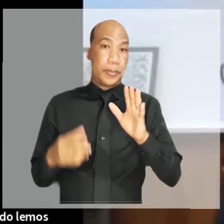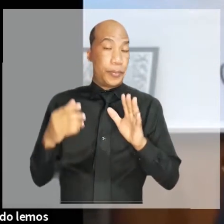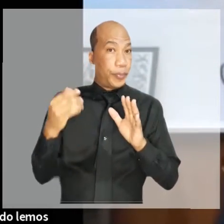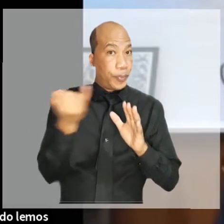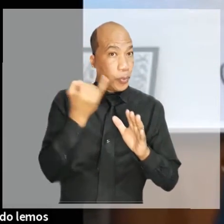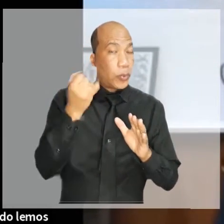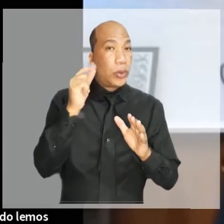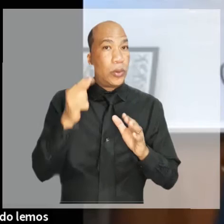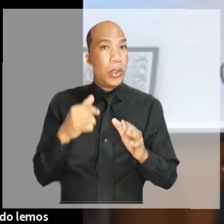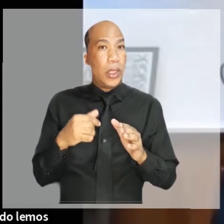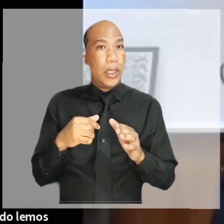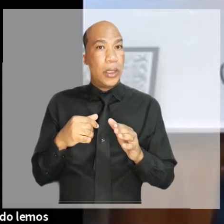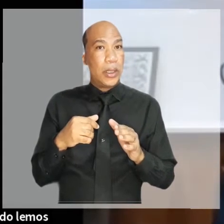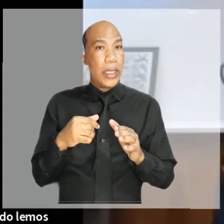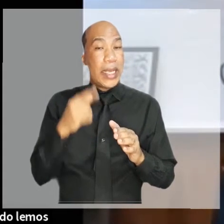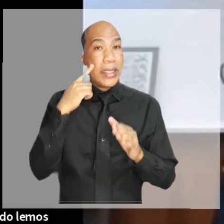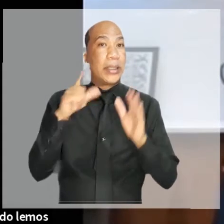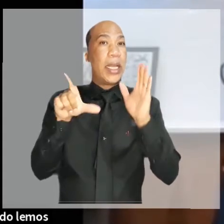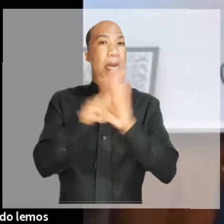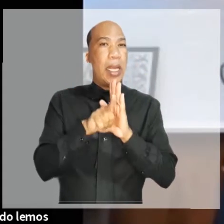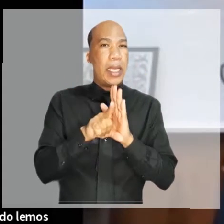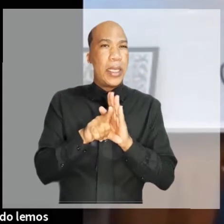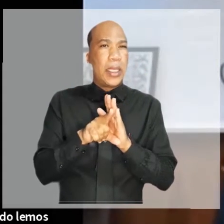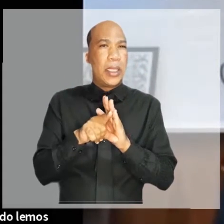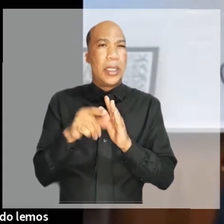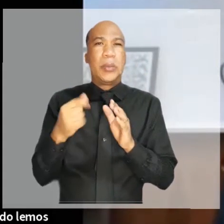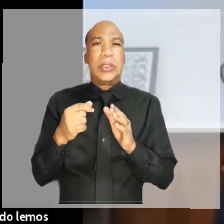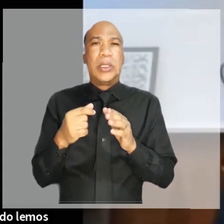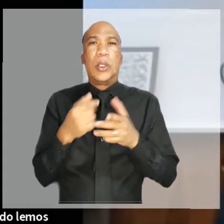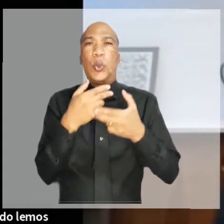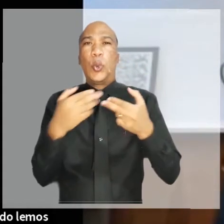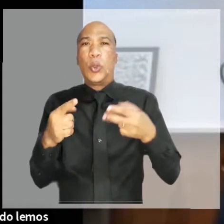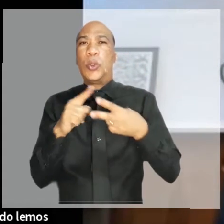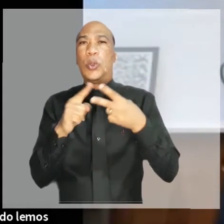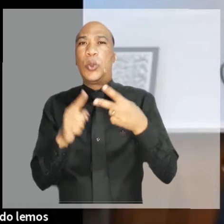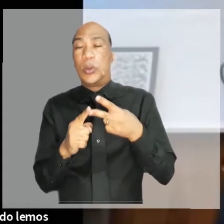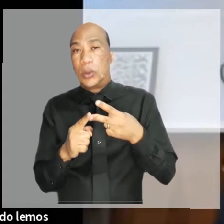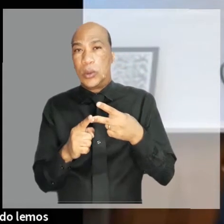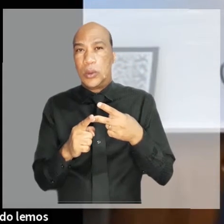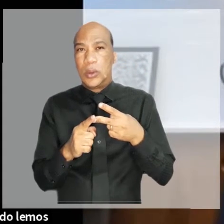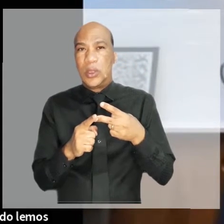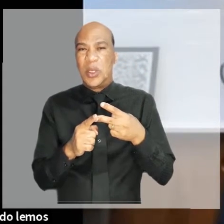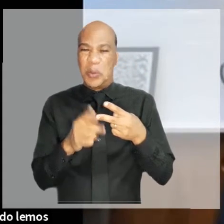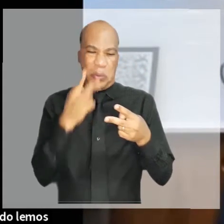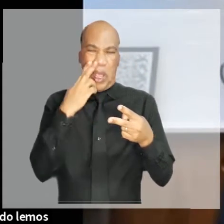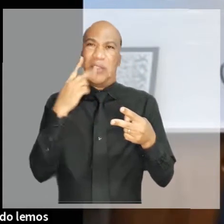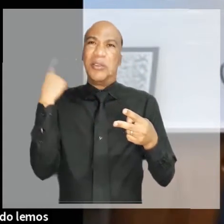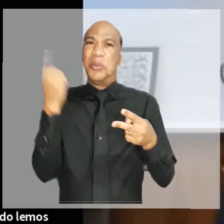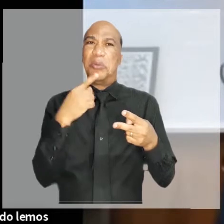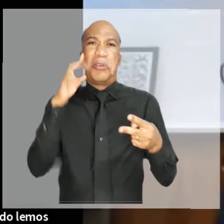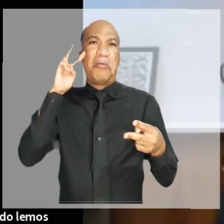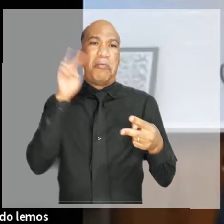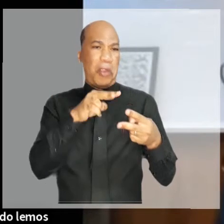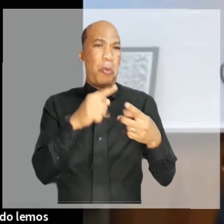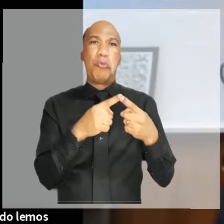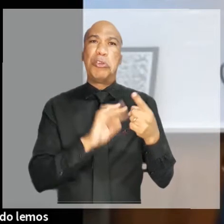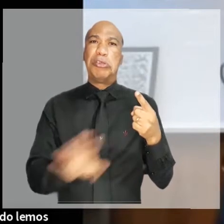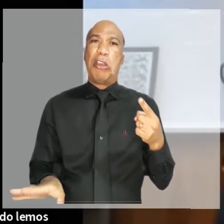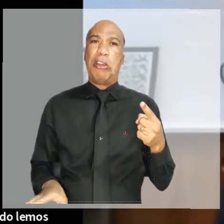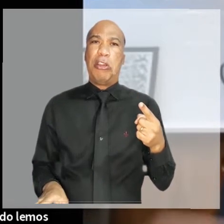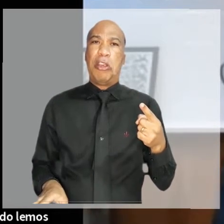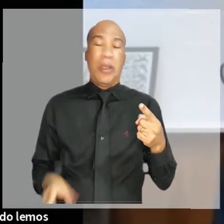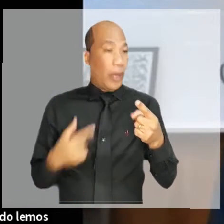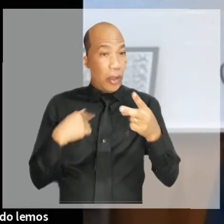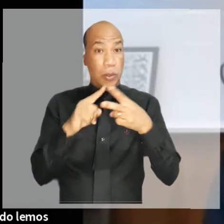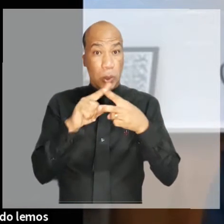uma, mas ela tem duas funções. A primeira função é a de proteção de direitos e direitos fundamentais. E